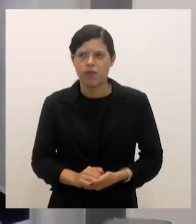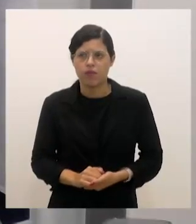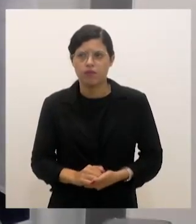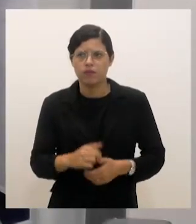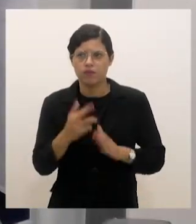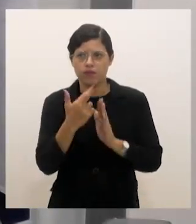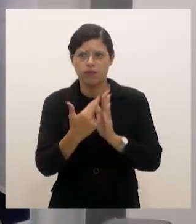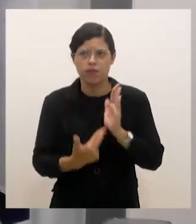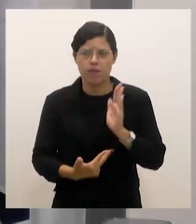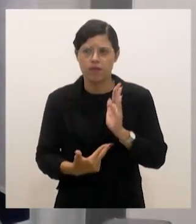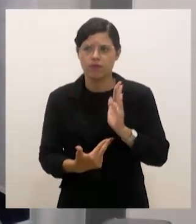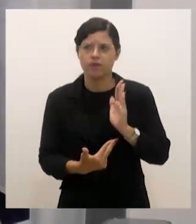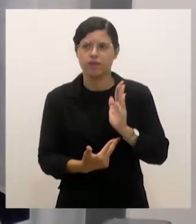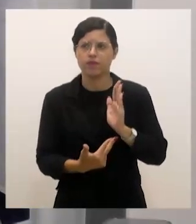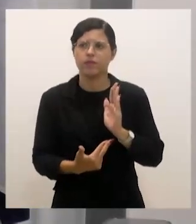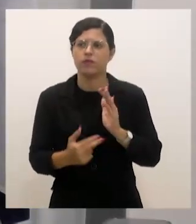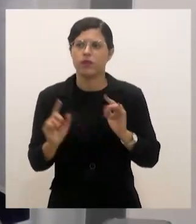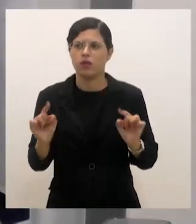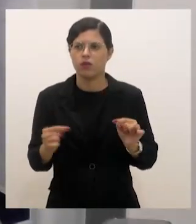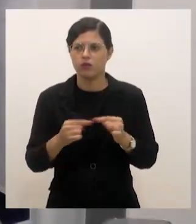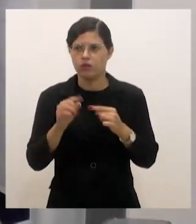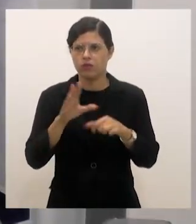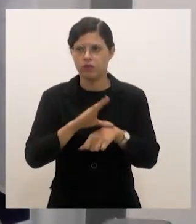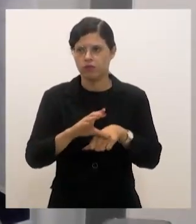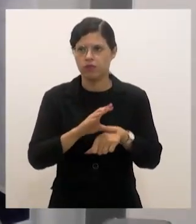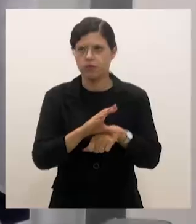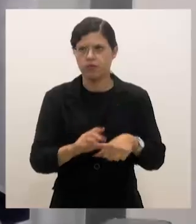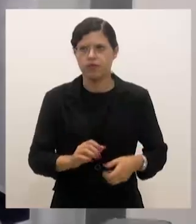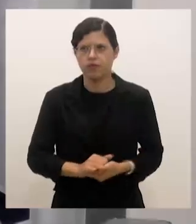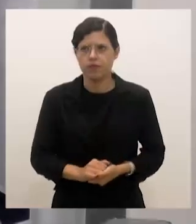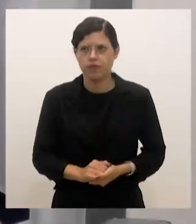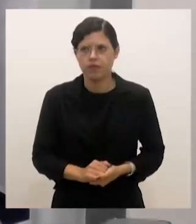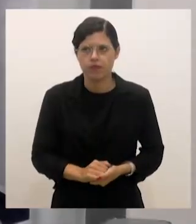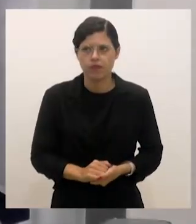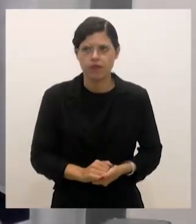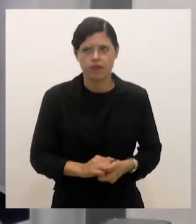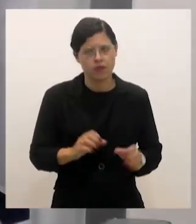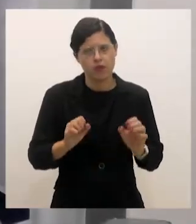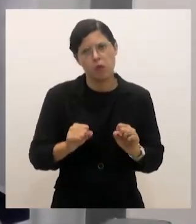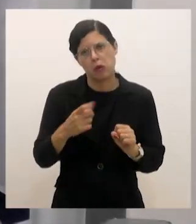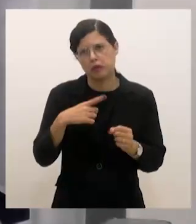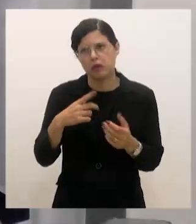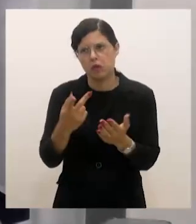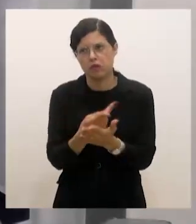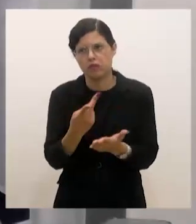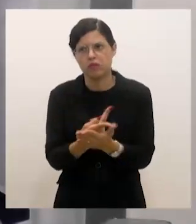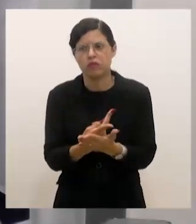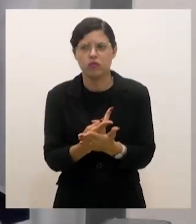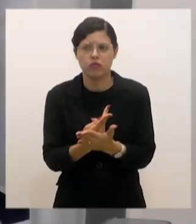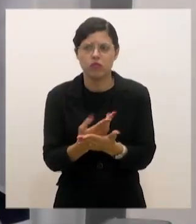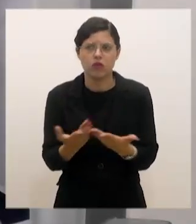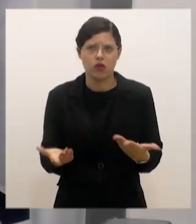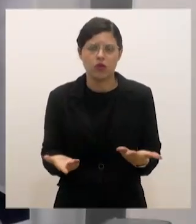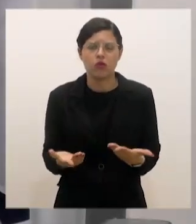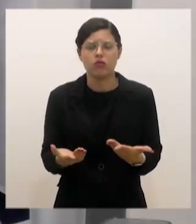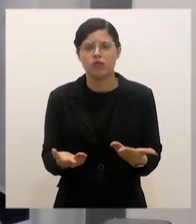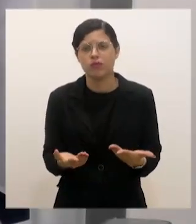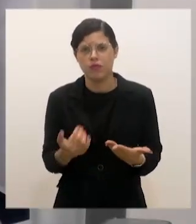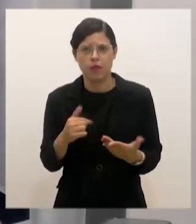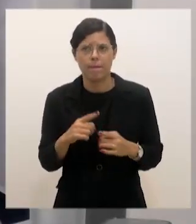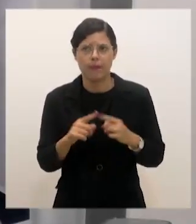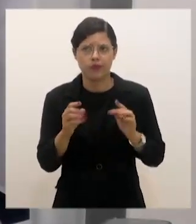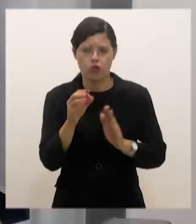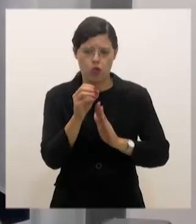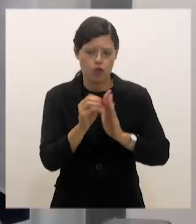pela constitucionalidade mesmo, a gente está valendo forma. Pode haver um erro, um zelo nosso, mas aí fica o ofício, a gente aprova e